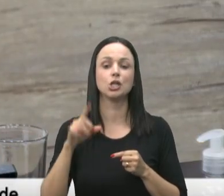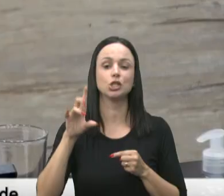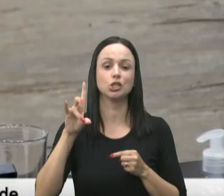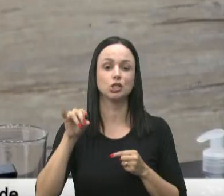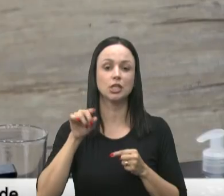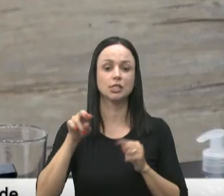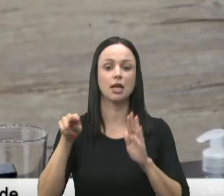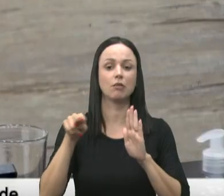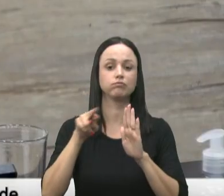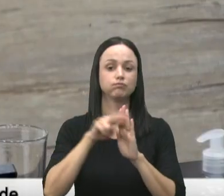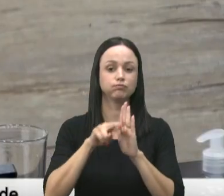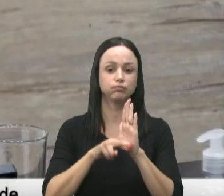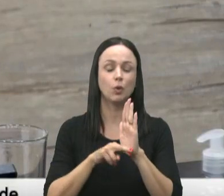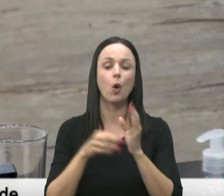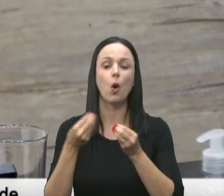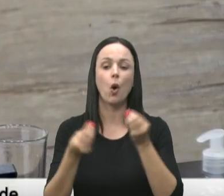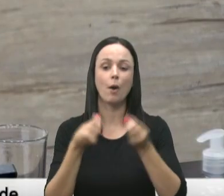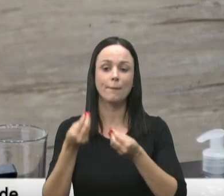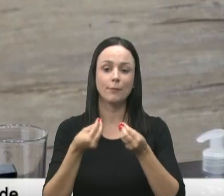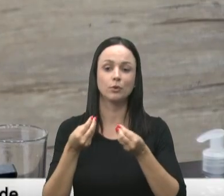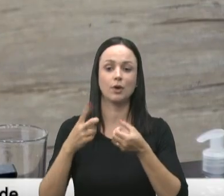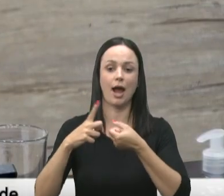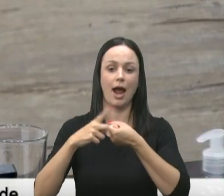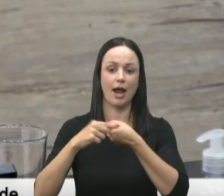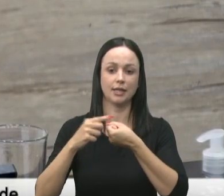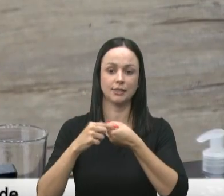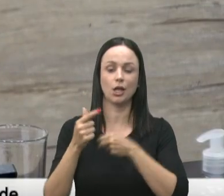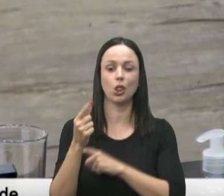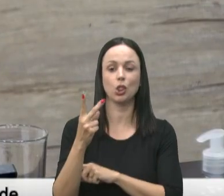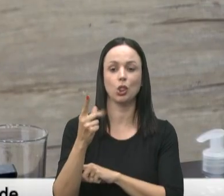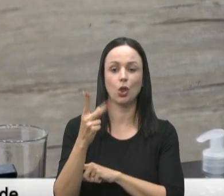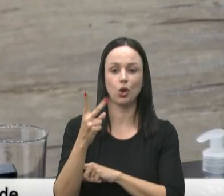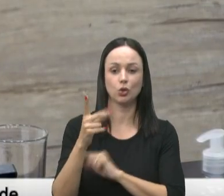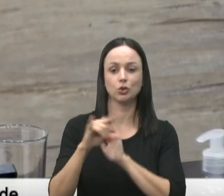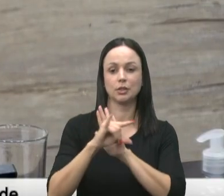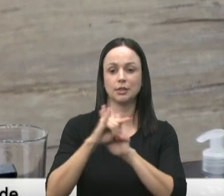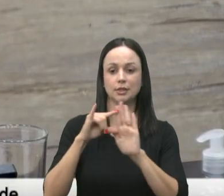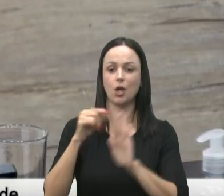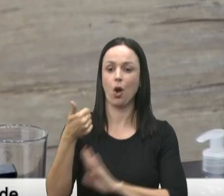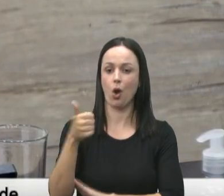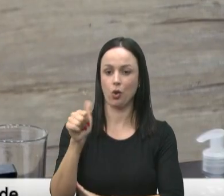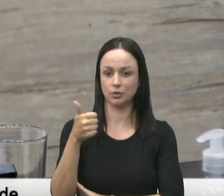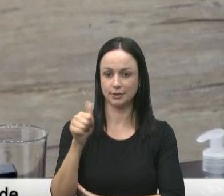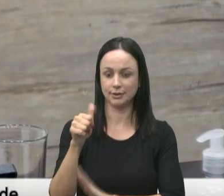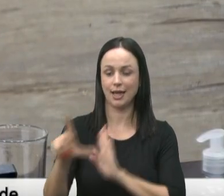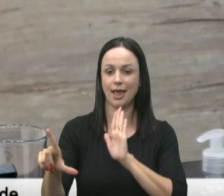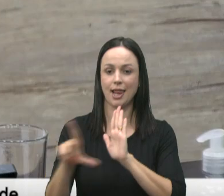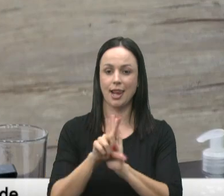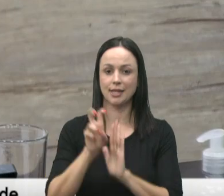norma fica inserida no artigo 12, inciso 11, da Lei